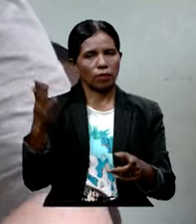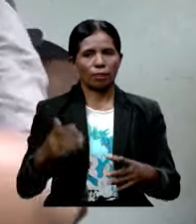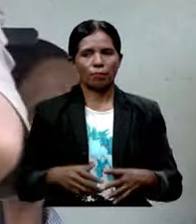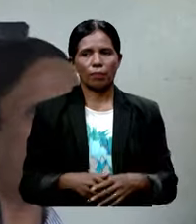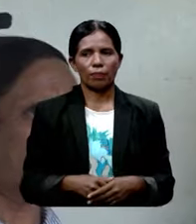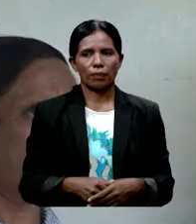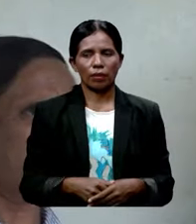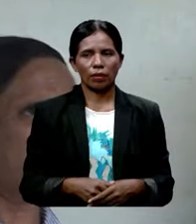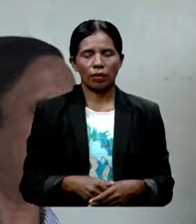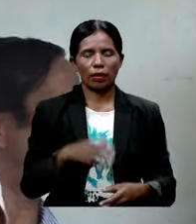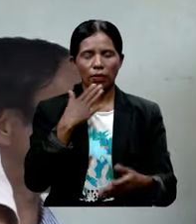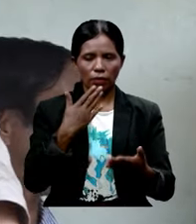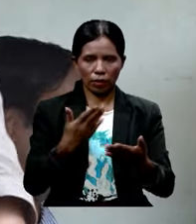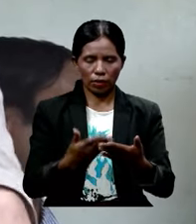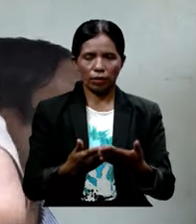e aqui o macne